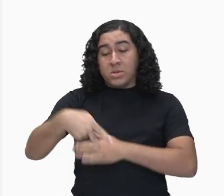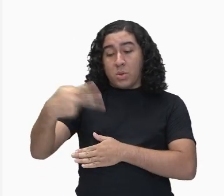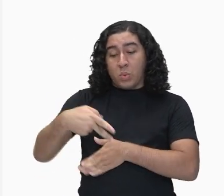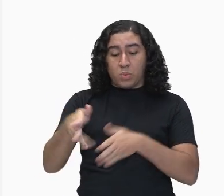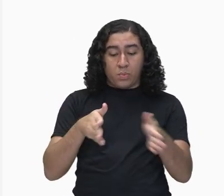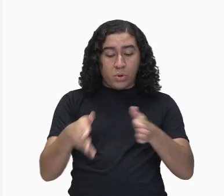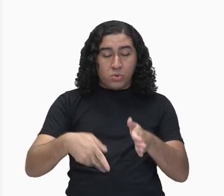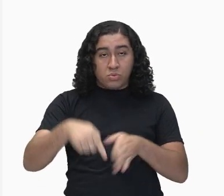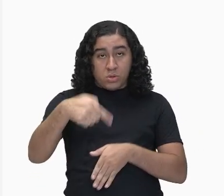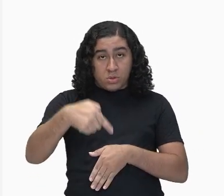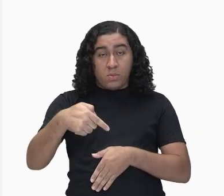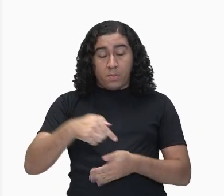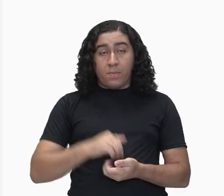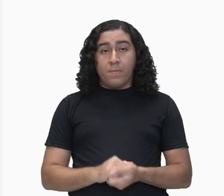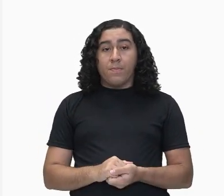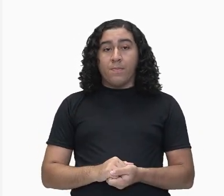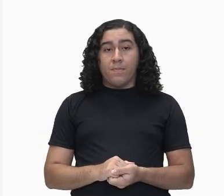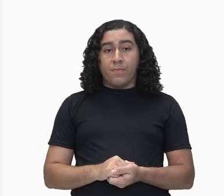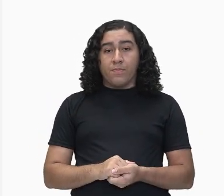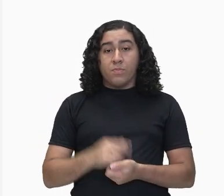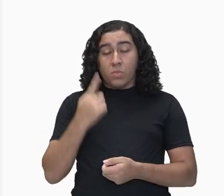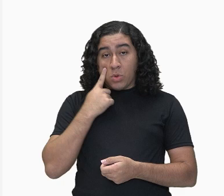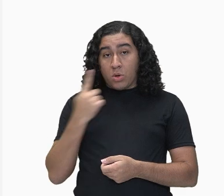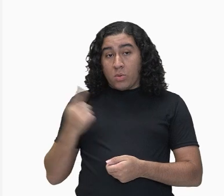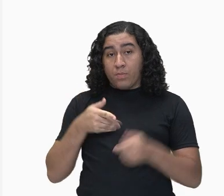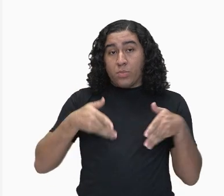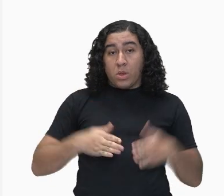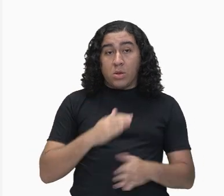geração. Então, Álvares de Azevedo